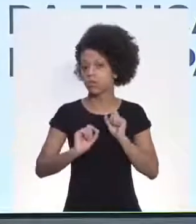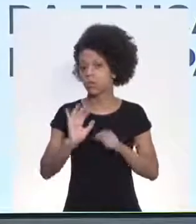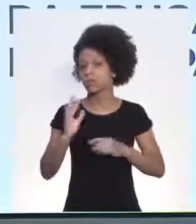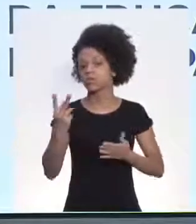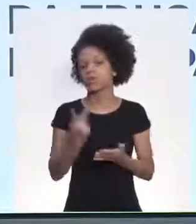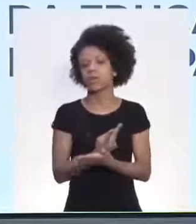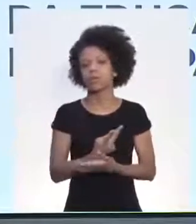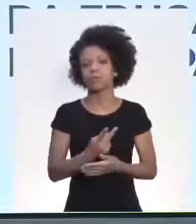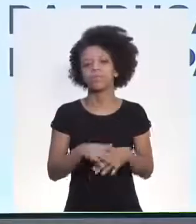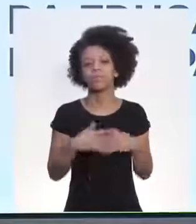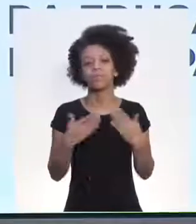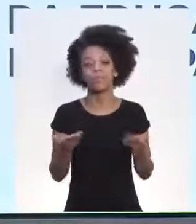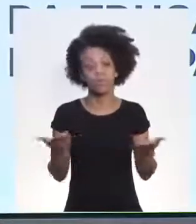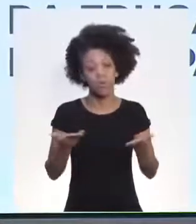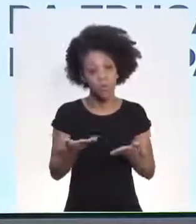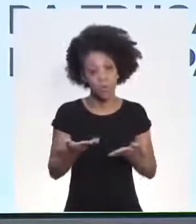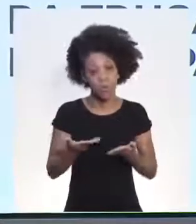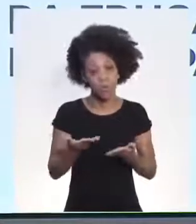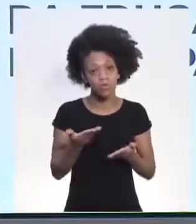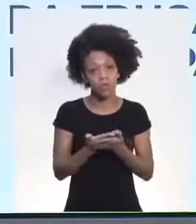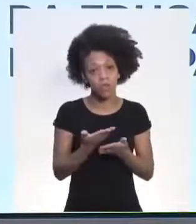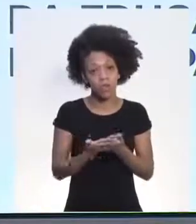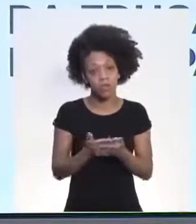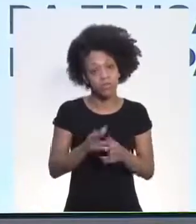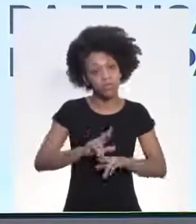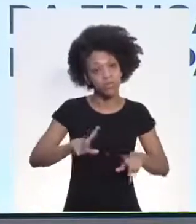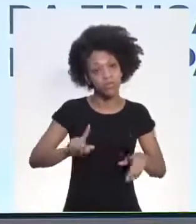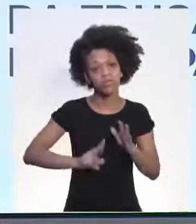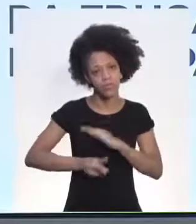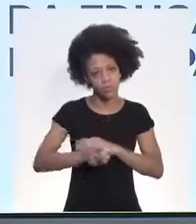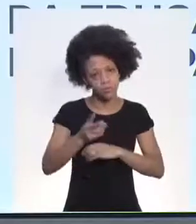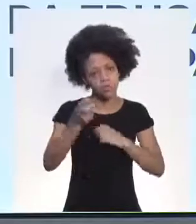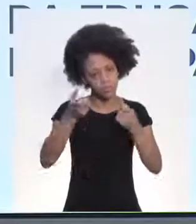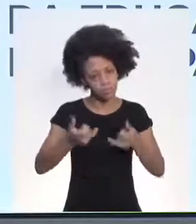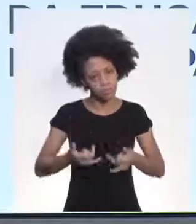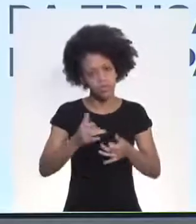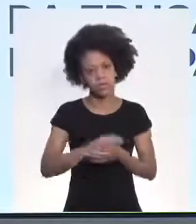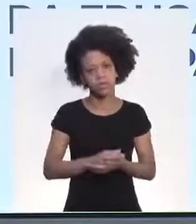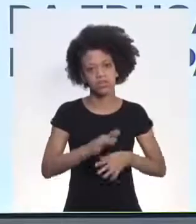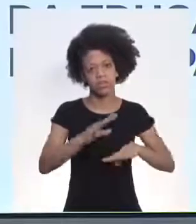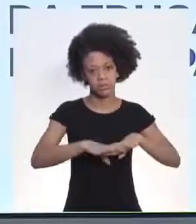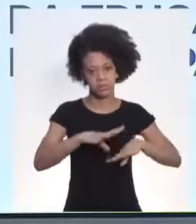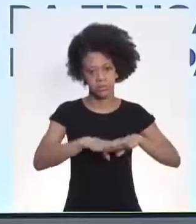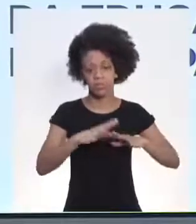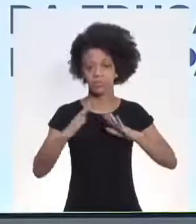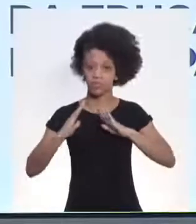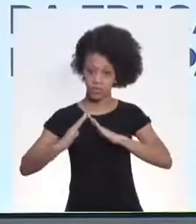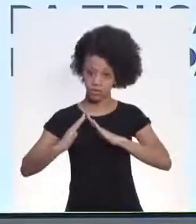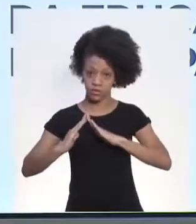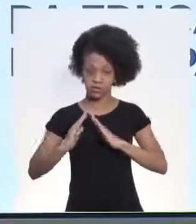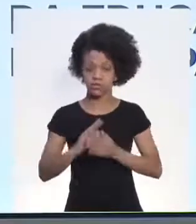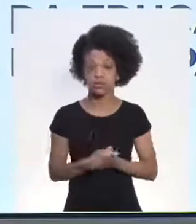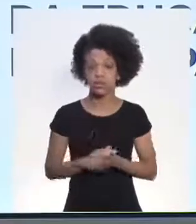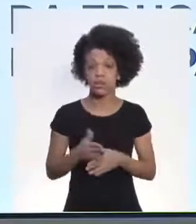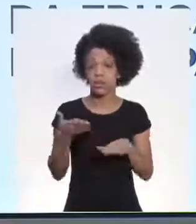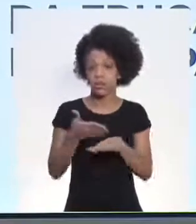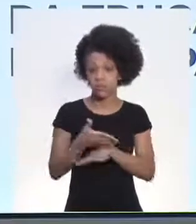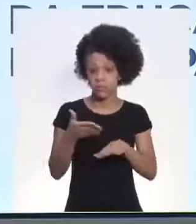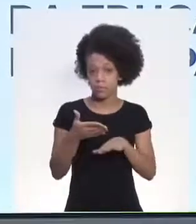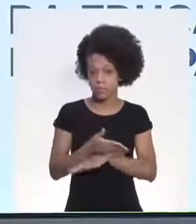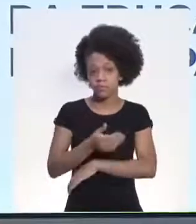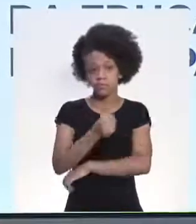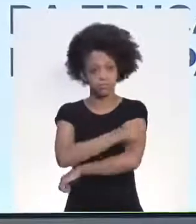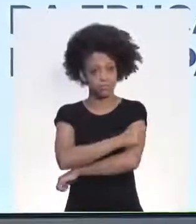Então, hoje a aula é um pouquinho diferente, né? Nós vamos continuar falando ainda sobre o matemática em casa e a participação de